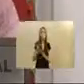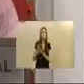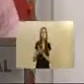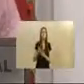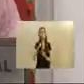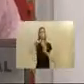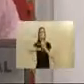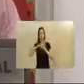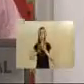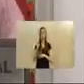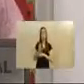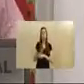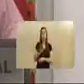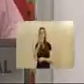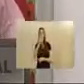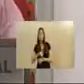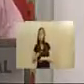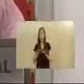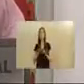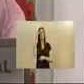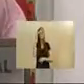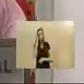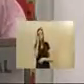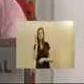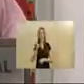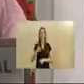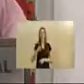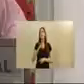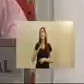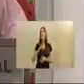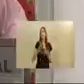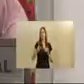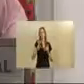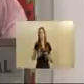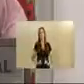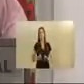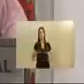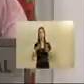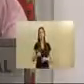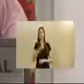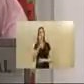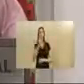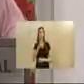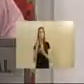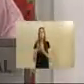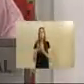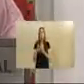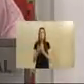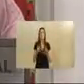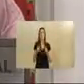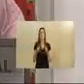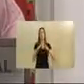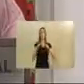e adolescentes com deficiência de todas as redes de ensino de blumenau basquete baby projeto